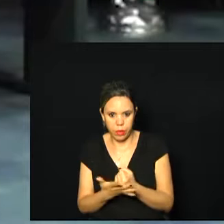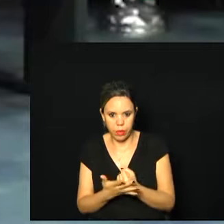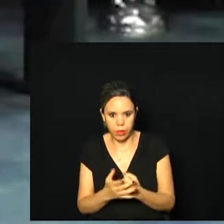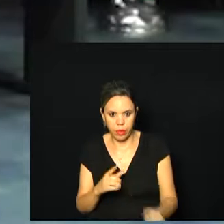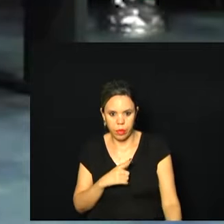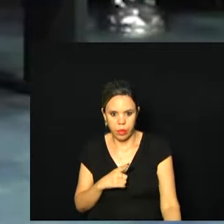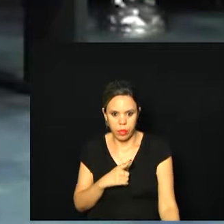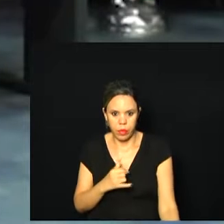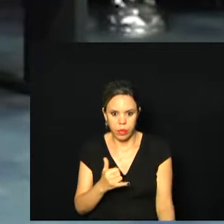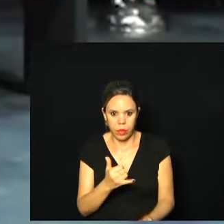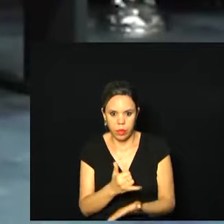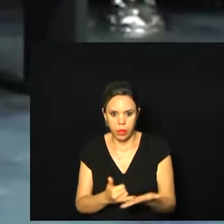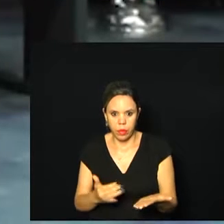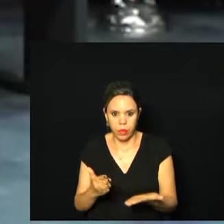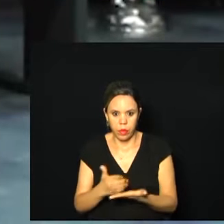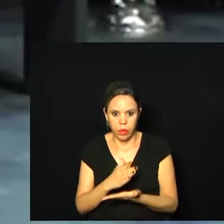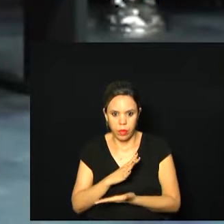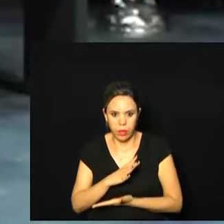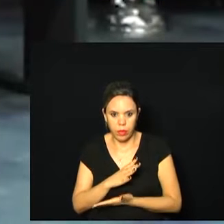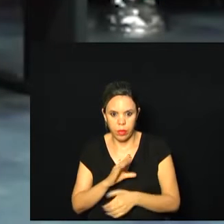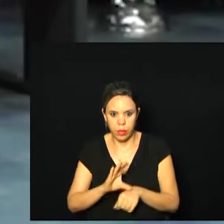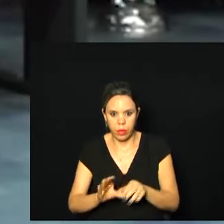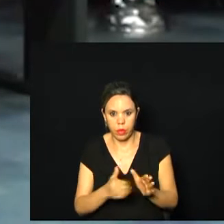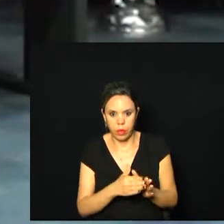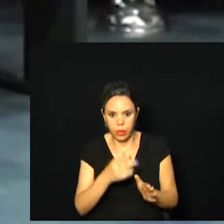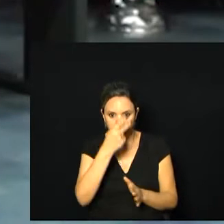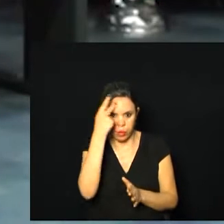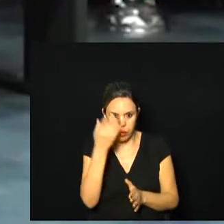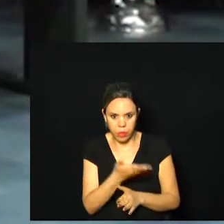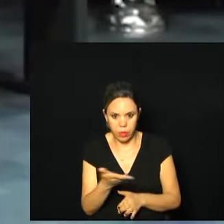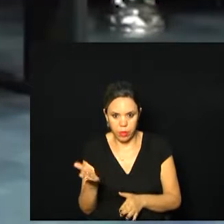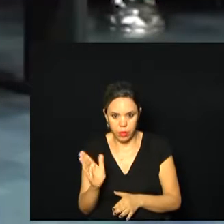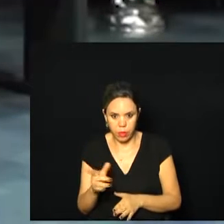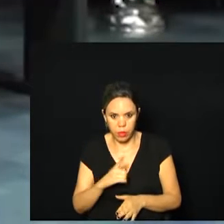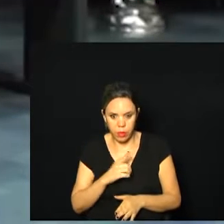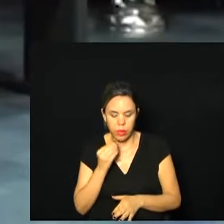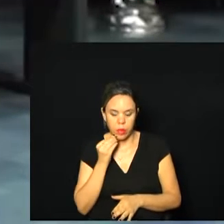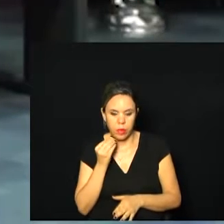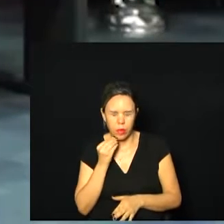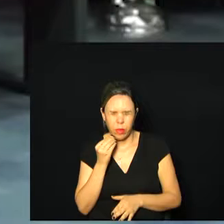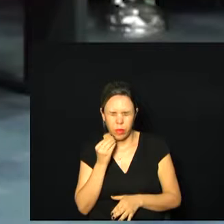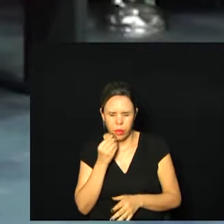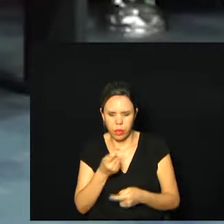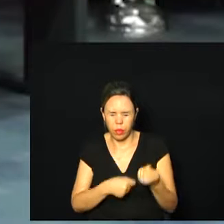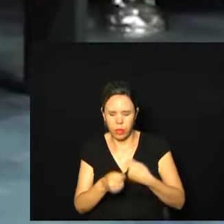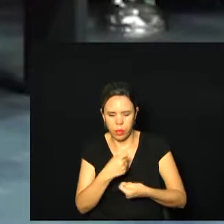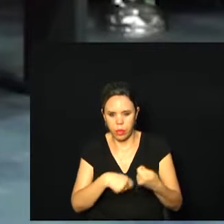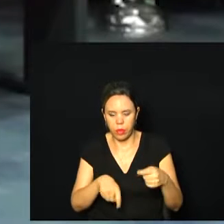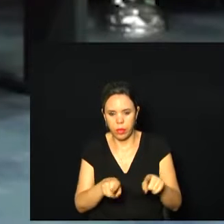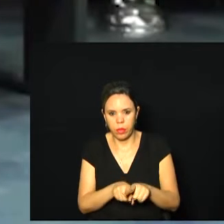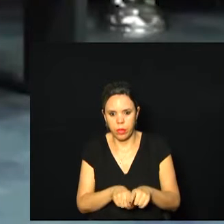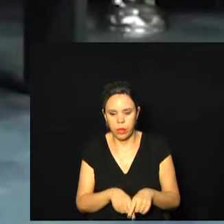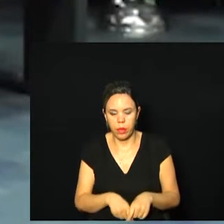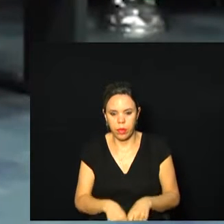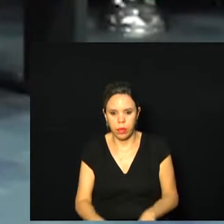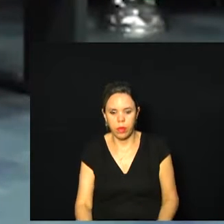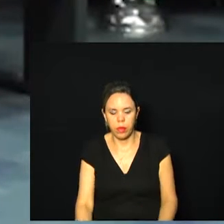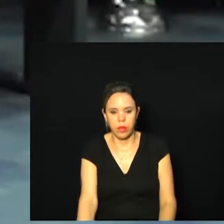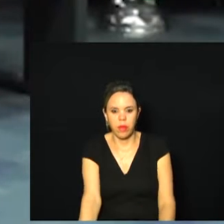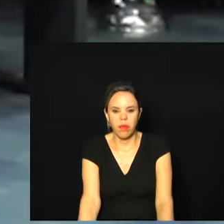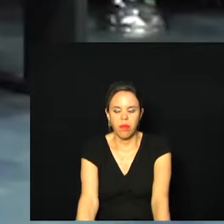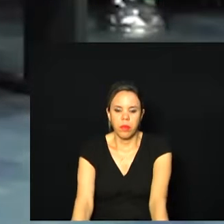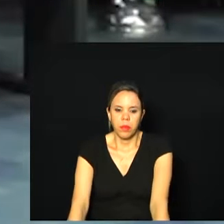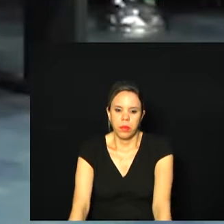o refis do município, que já está em curso, as pessoas já estão tendo a oportunidade de negociar também em